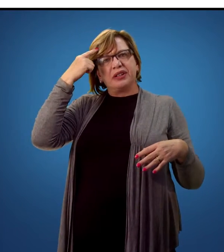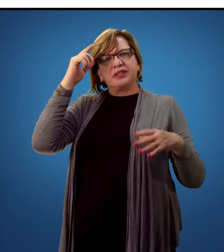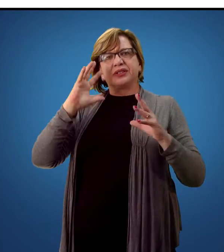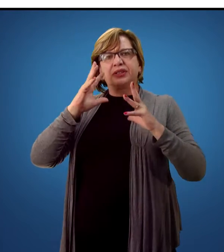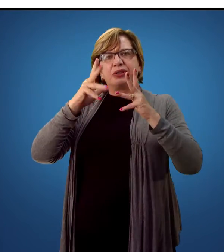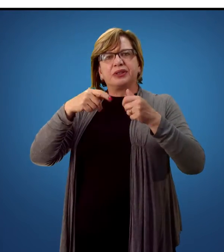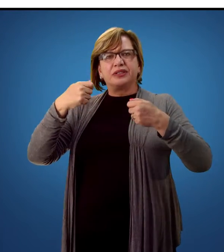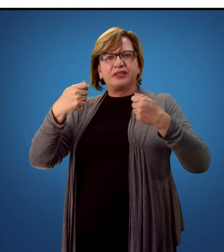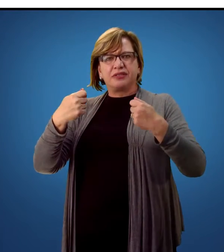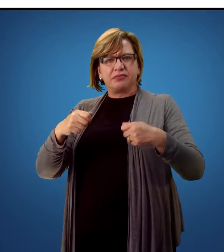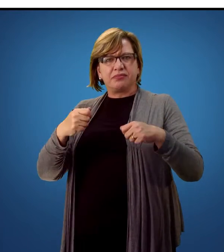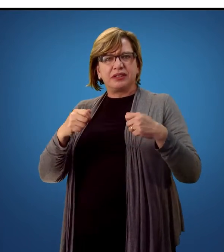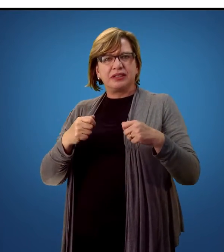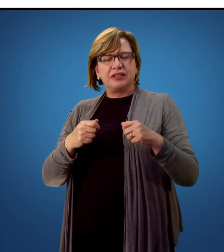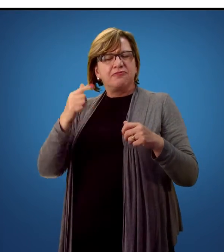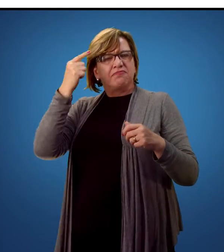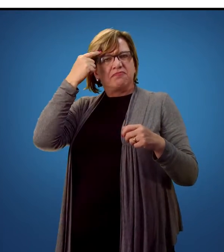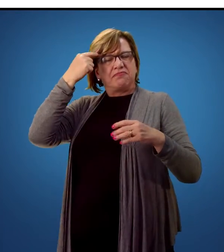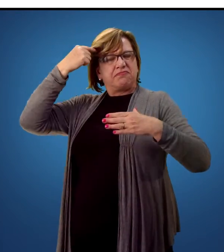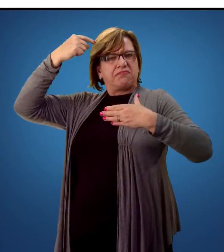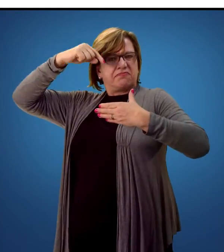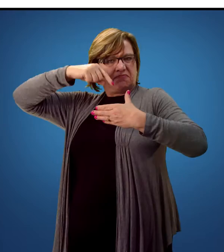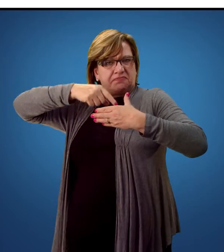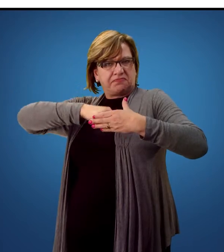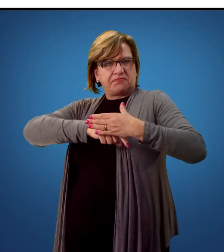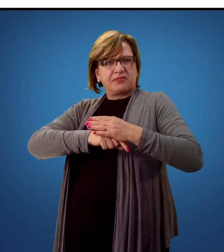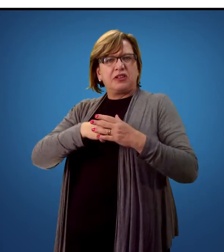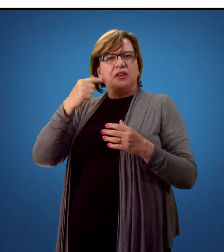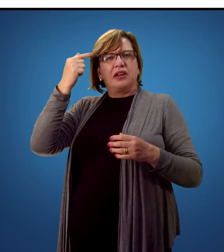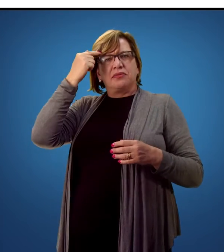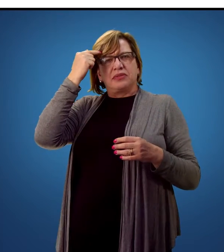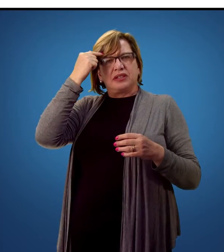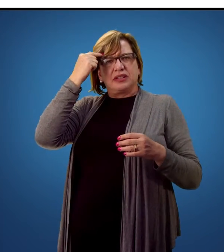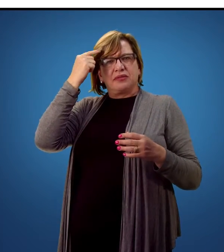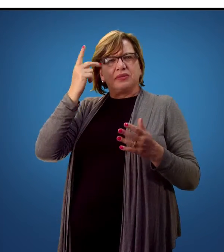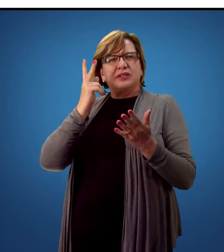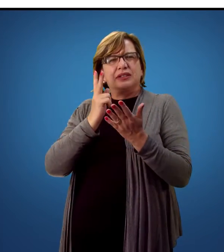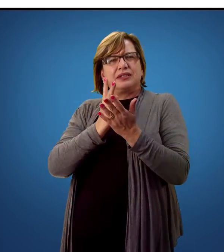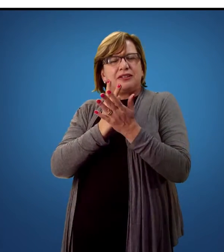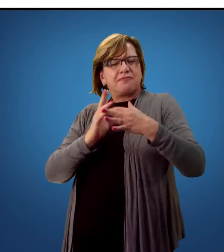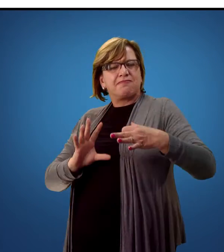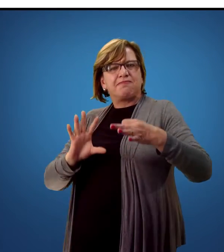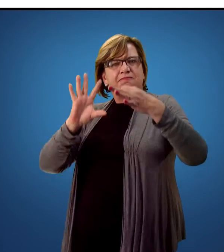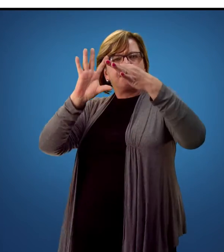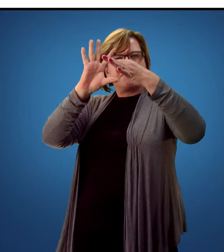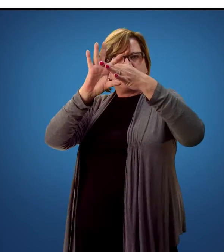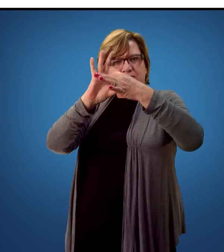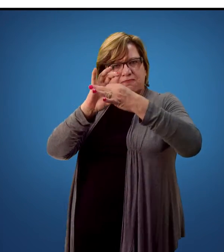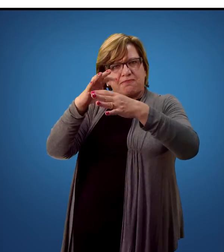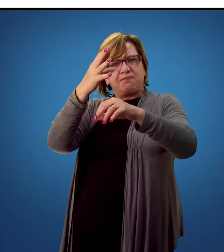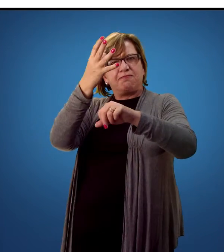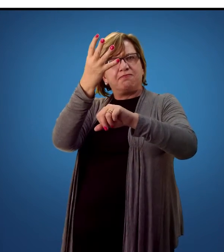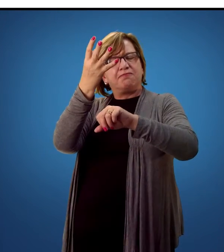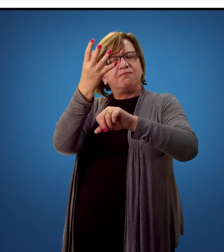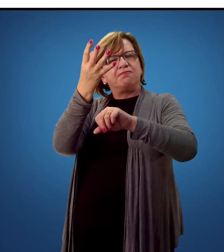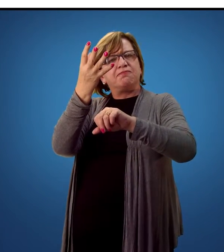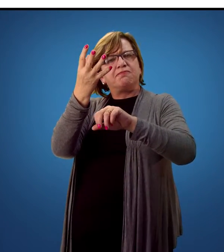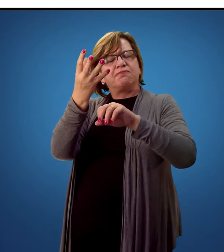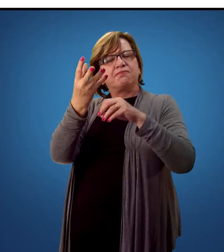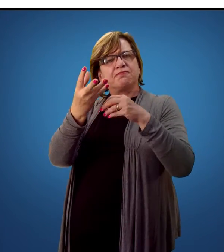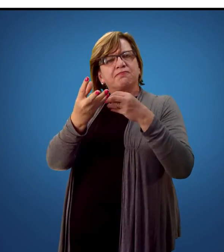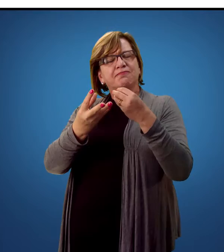de um pensamento mais complexo do pensamento que acabe religando né e